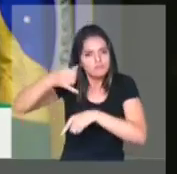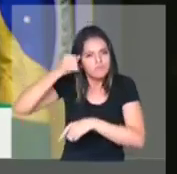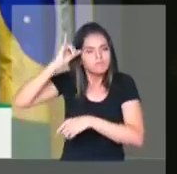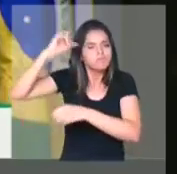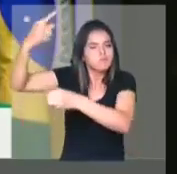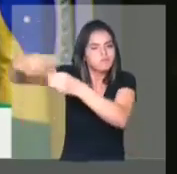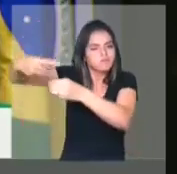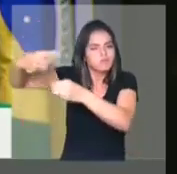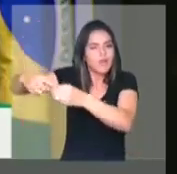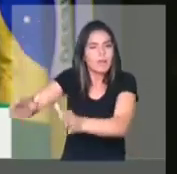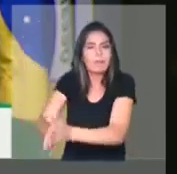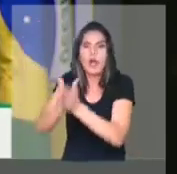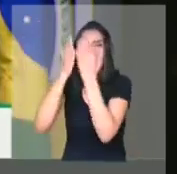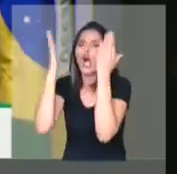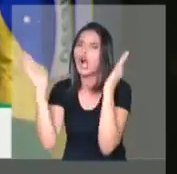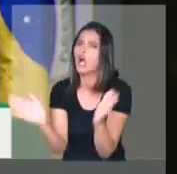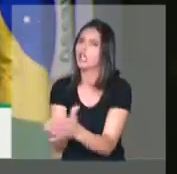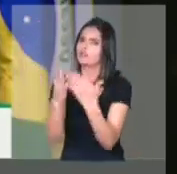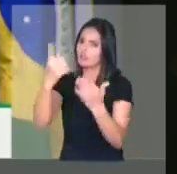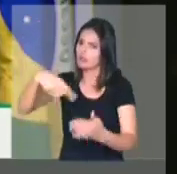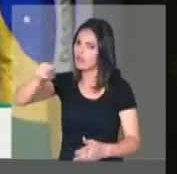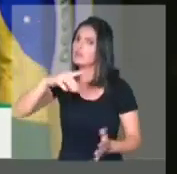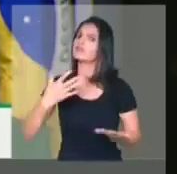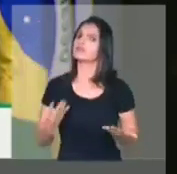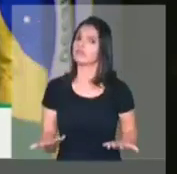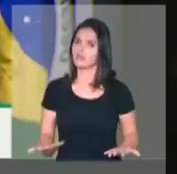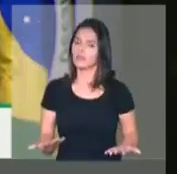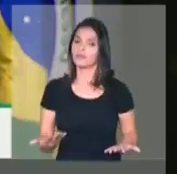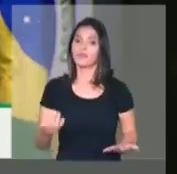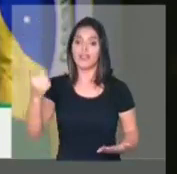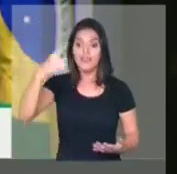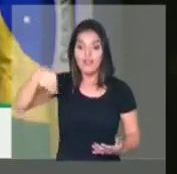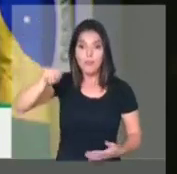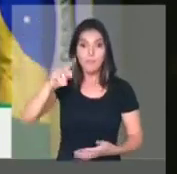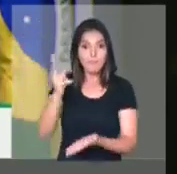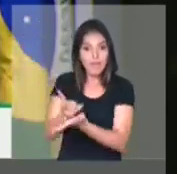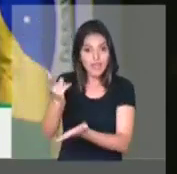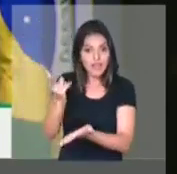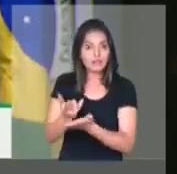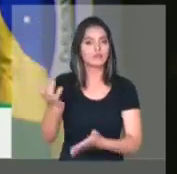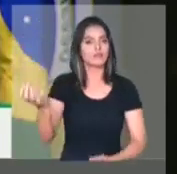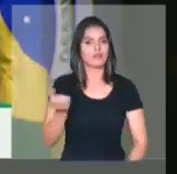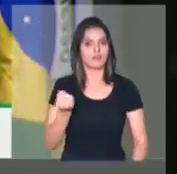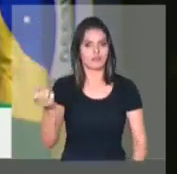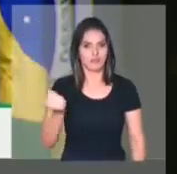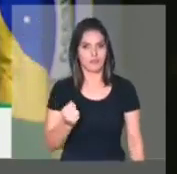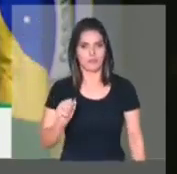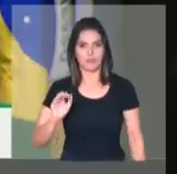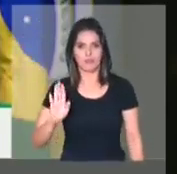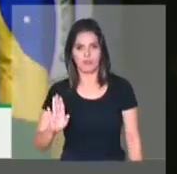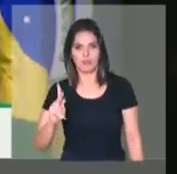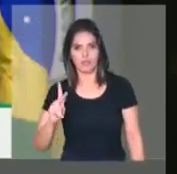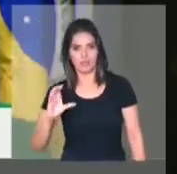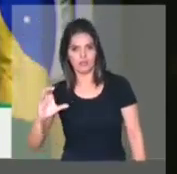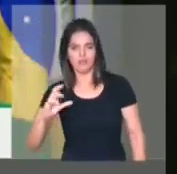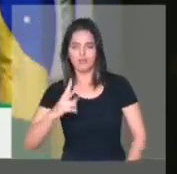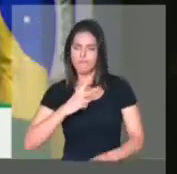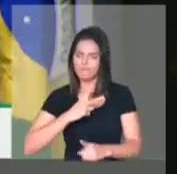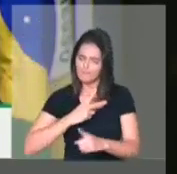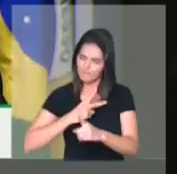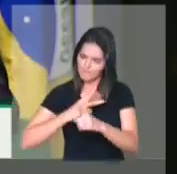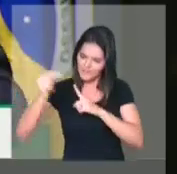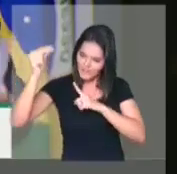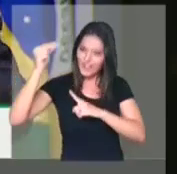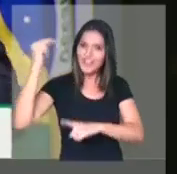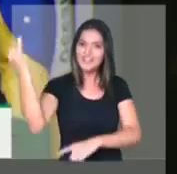pobre entre os brasileiros. Mantê-los foi uma vitória importante para a minha